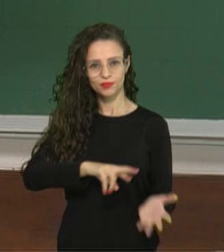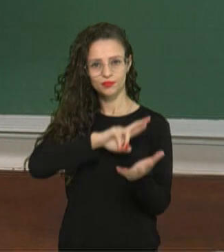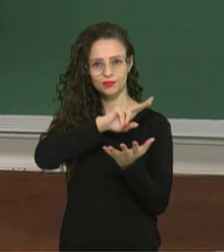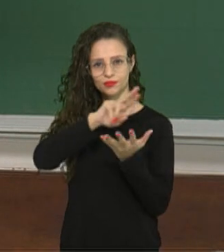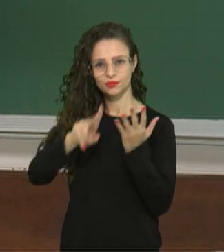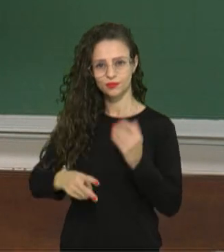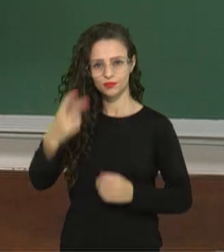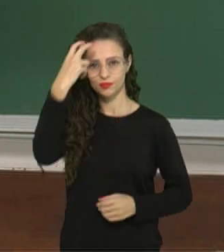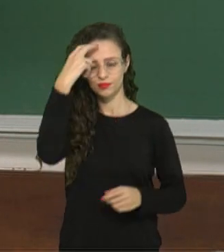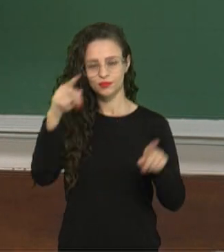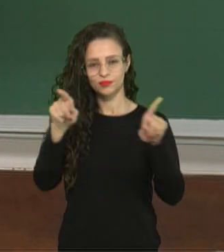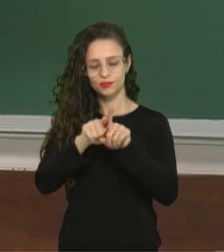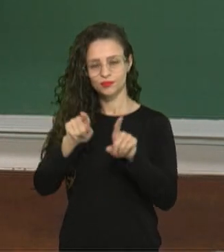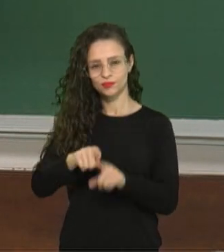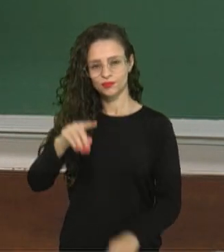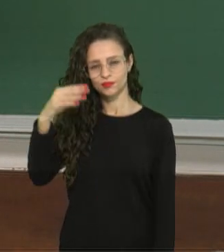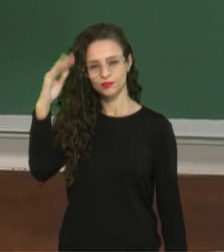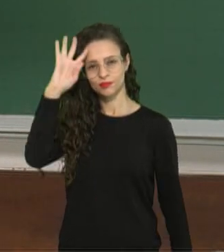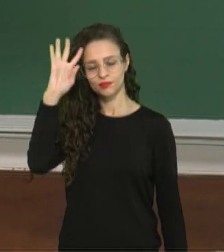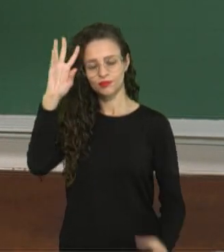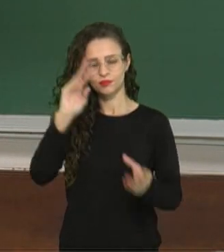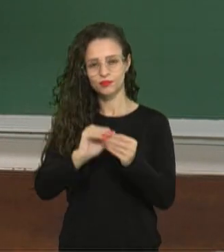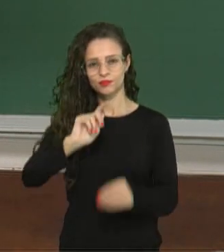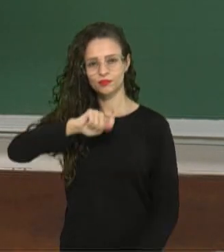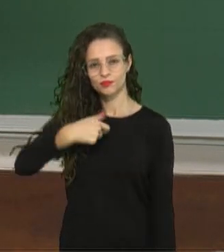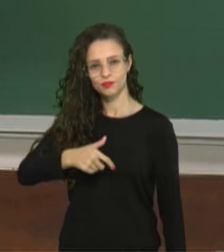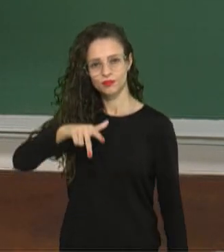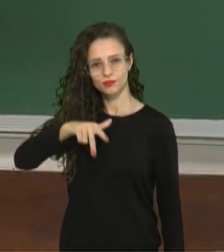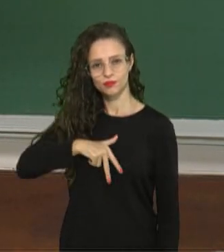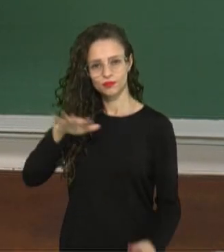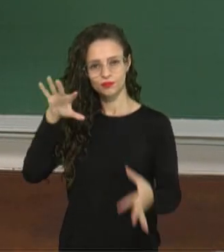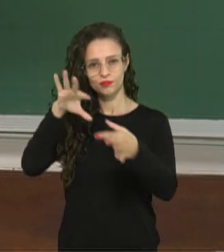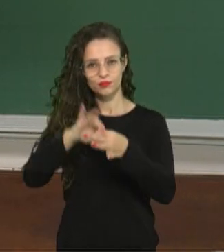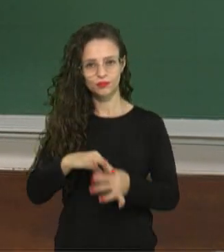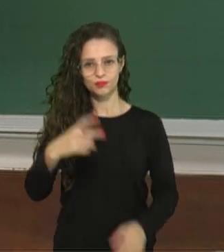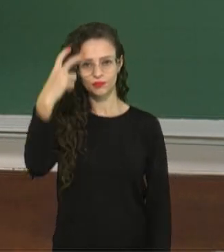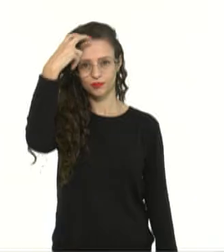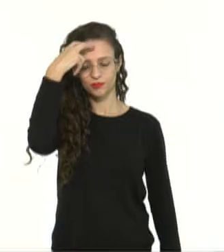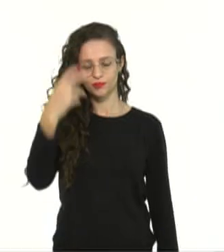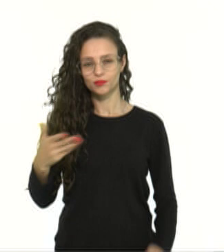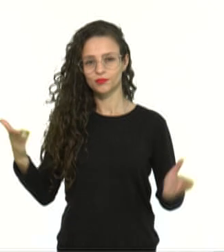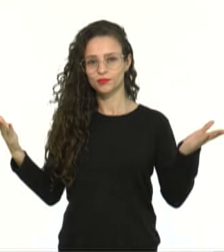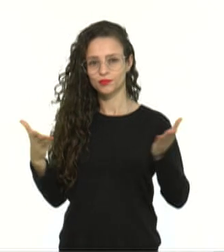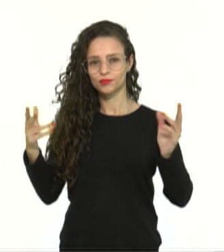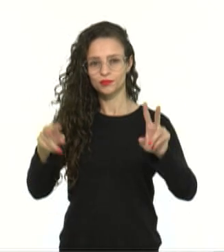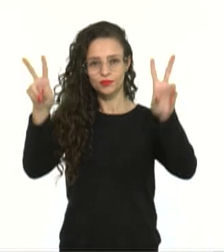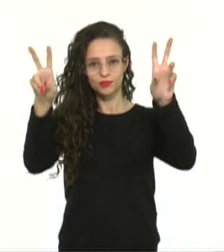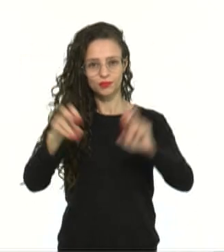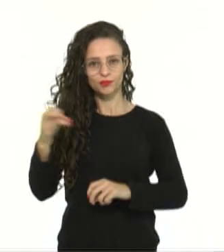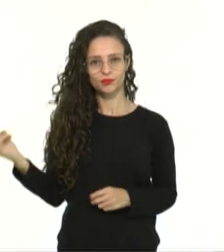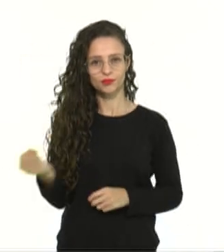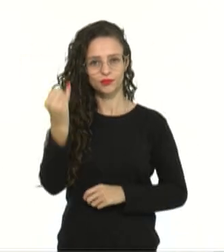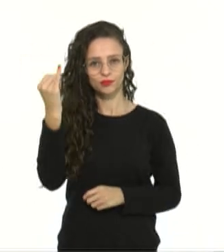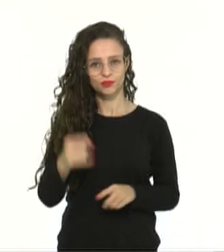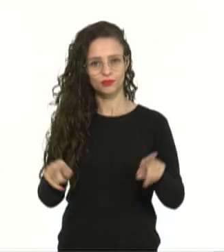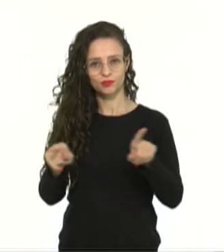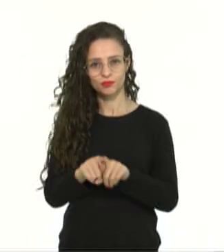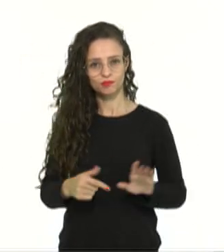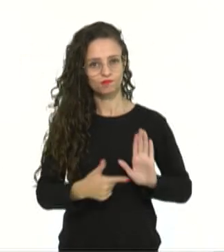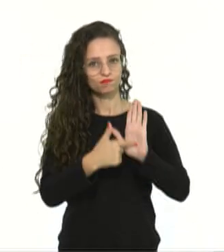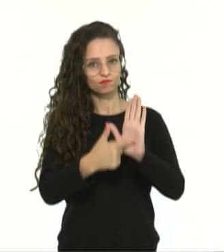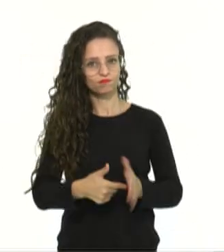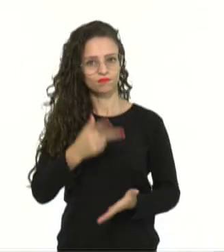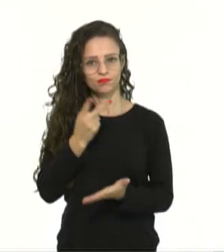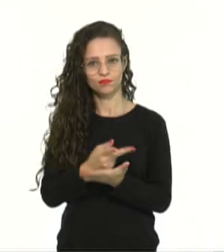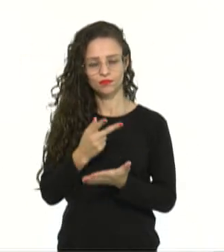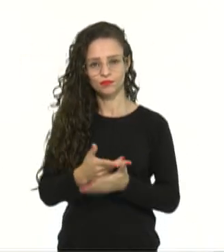do entendimento antropológico do conceito de cultura. Hoje nós vamos falar sobre um tema muito importante que aparece nas provas e nos